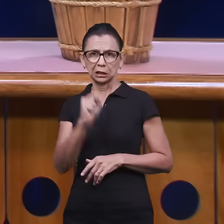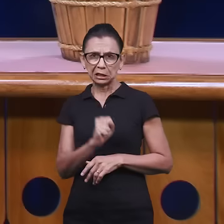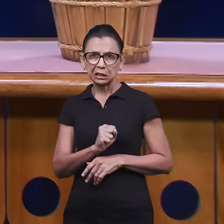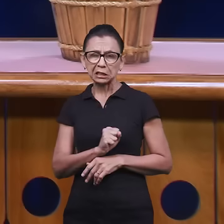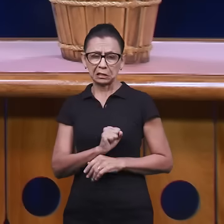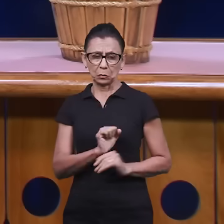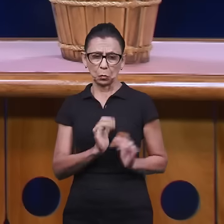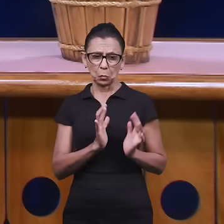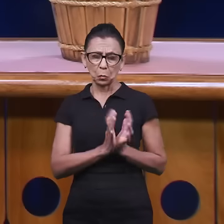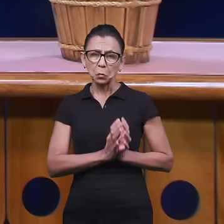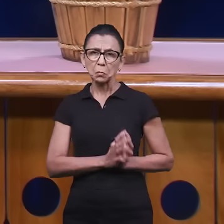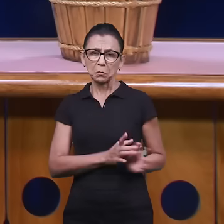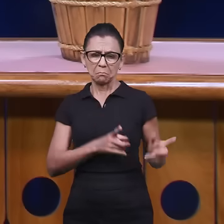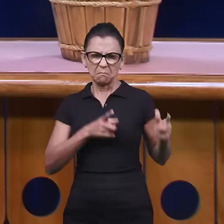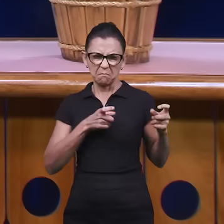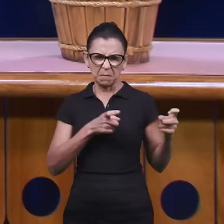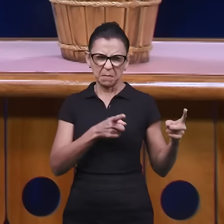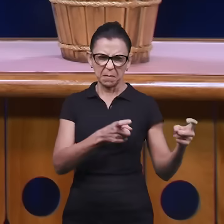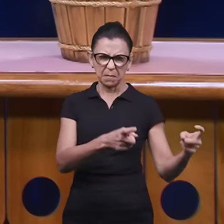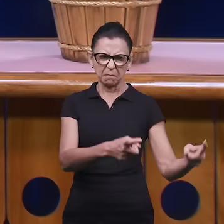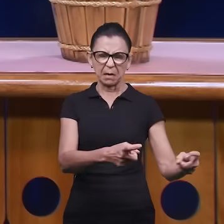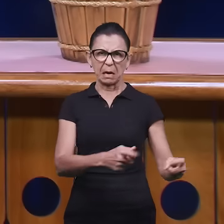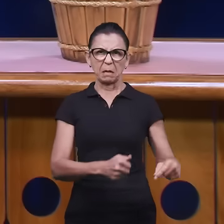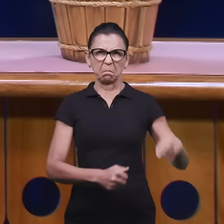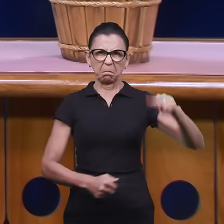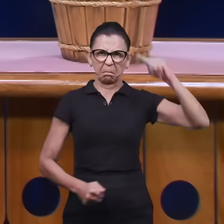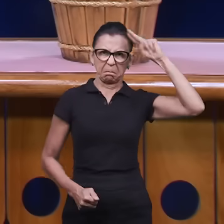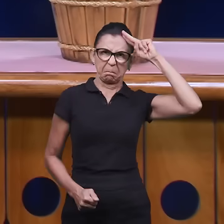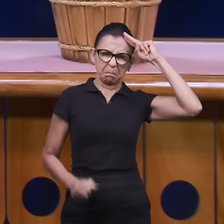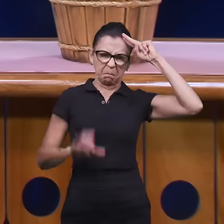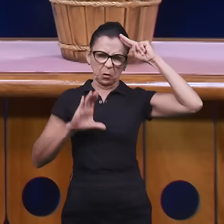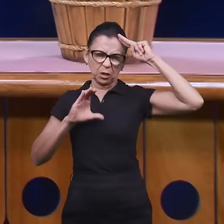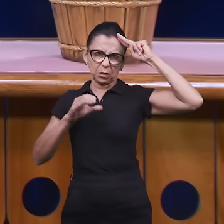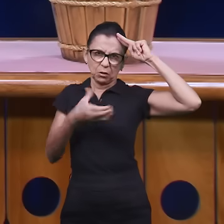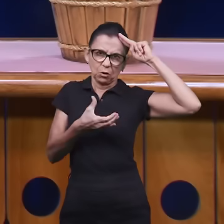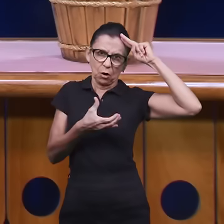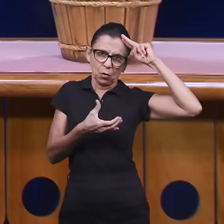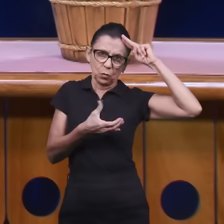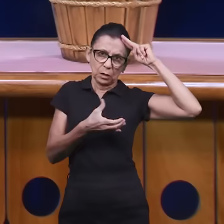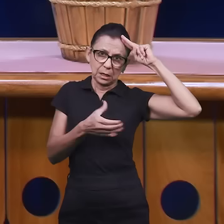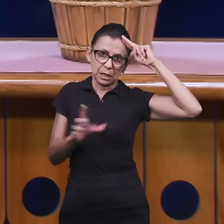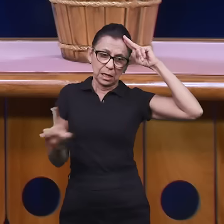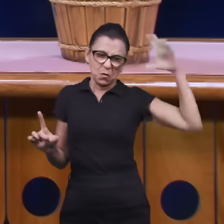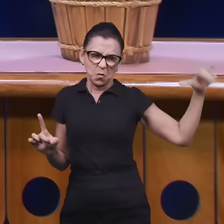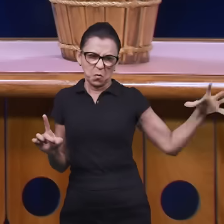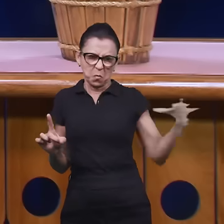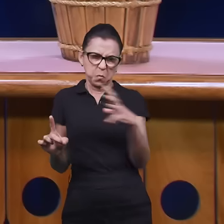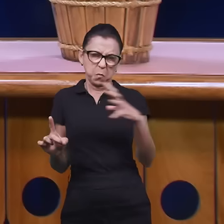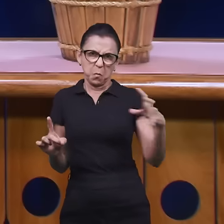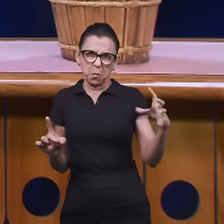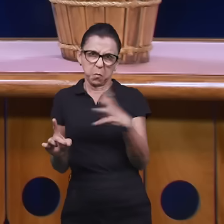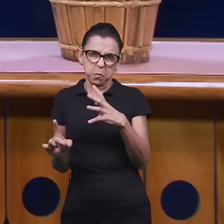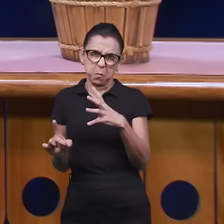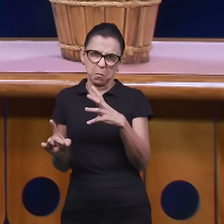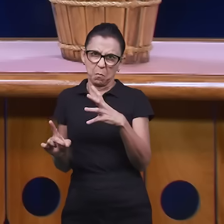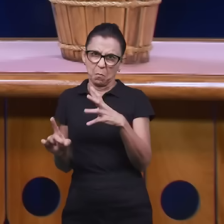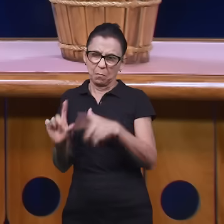guerreiros. Israel estava totalmente dominado por eles. E o que acontecia naquela